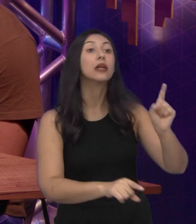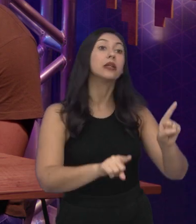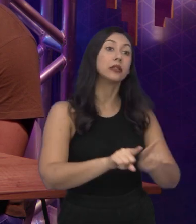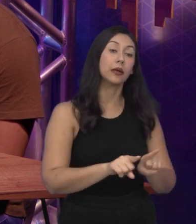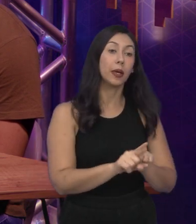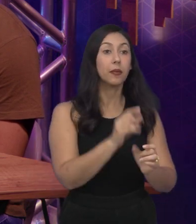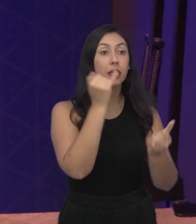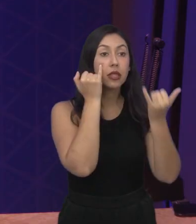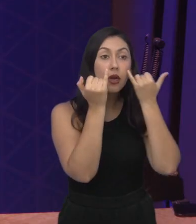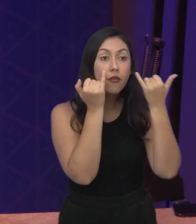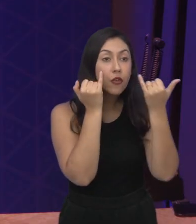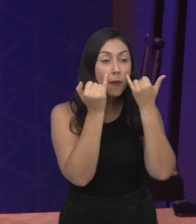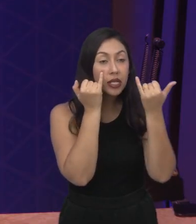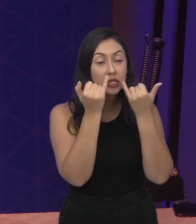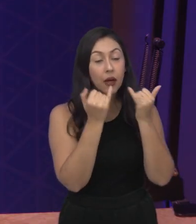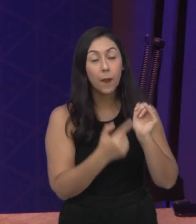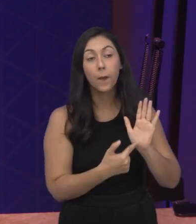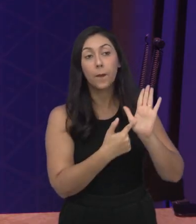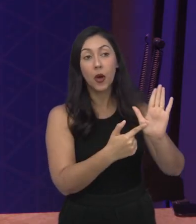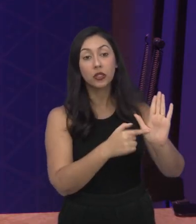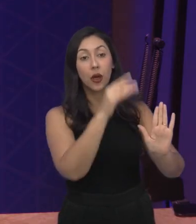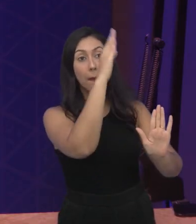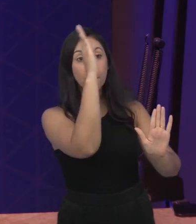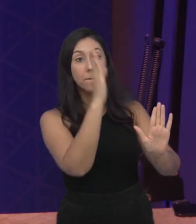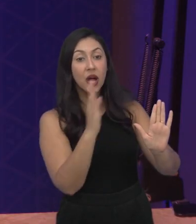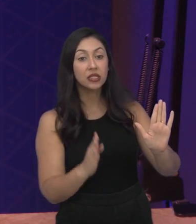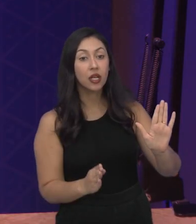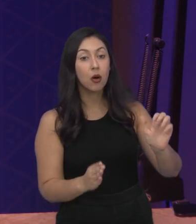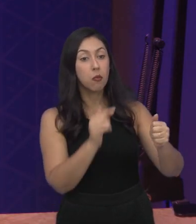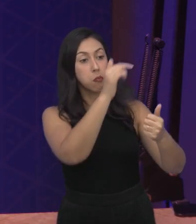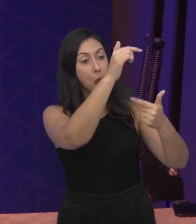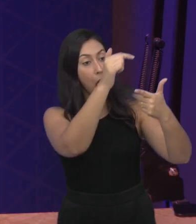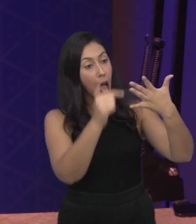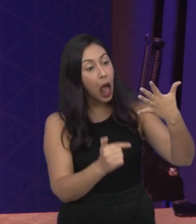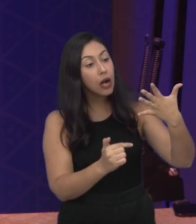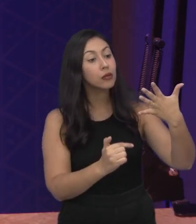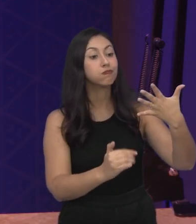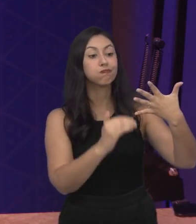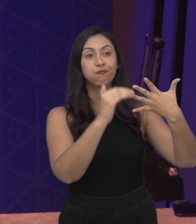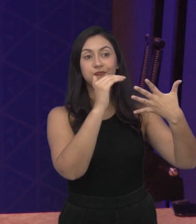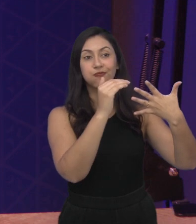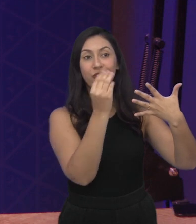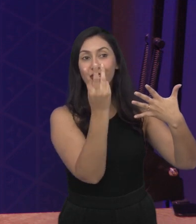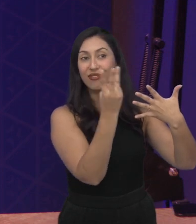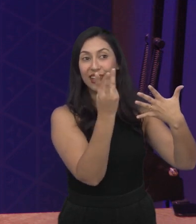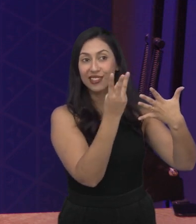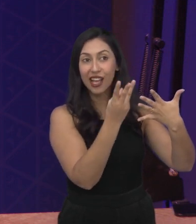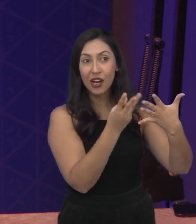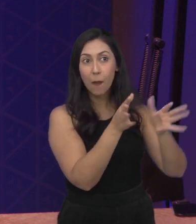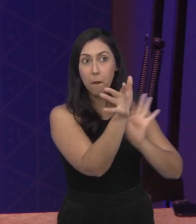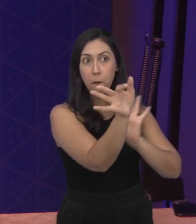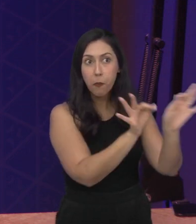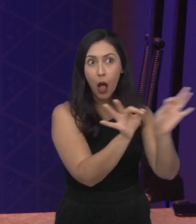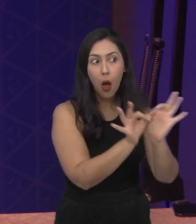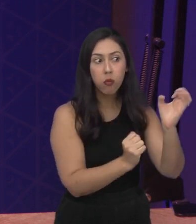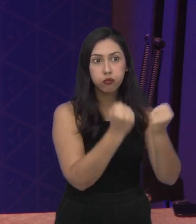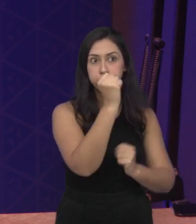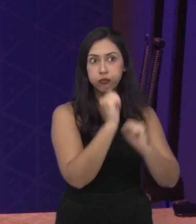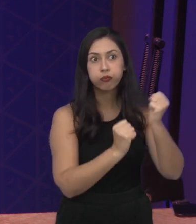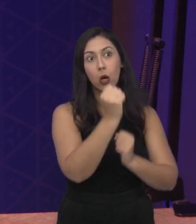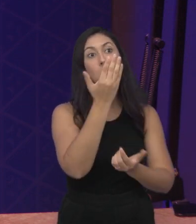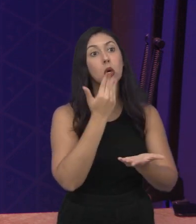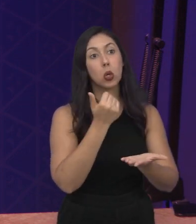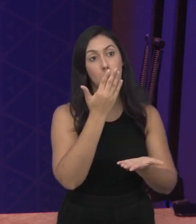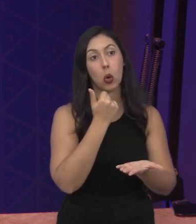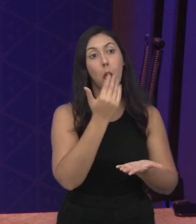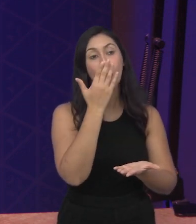aqui, inclusive. O Brasil, ele é o terceiro maior produtor de alimentos do